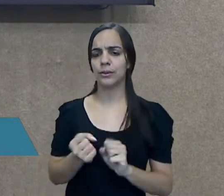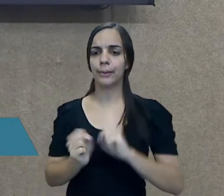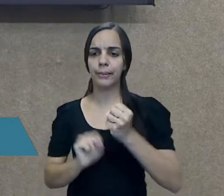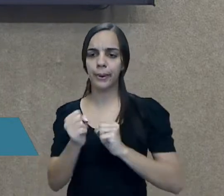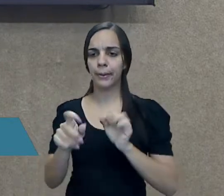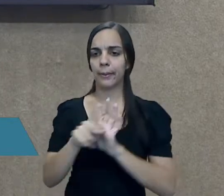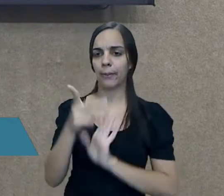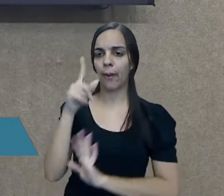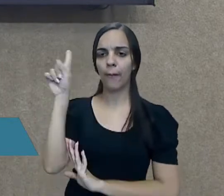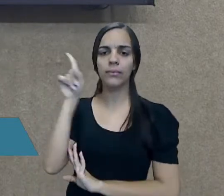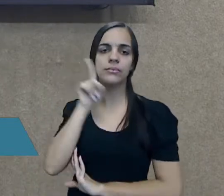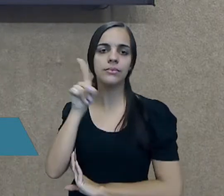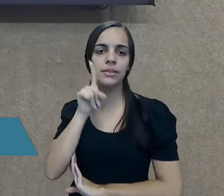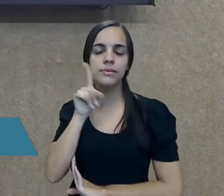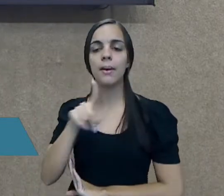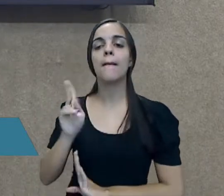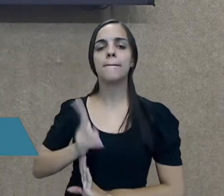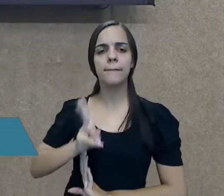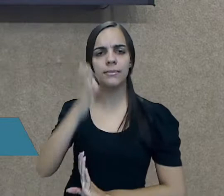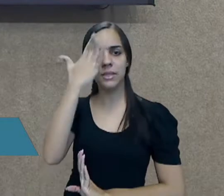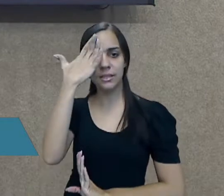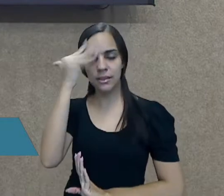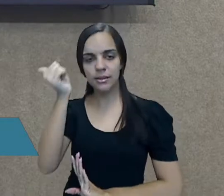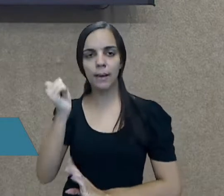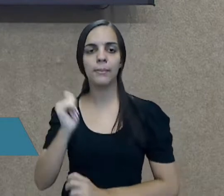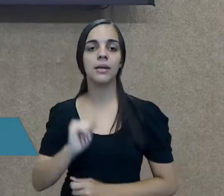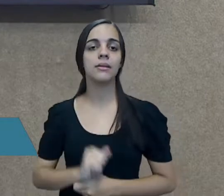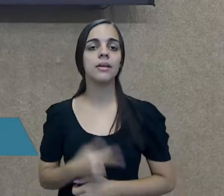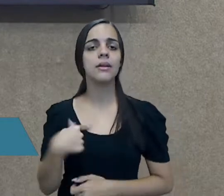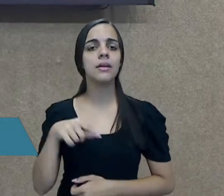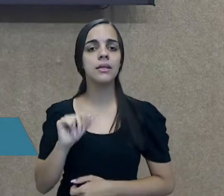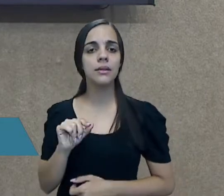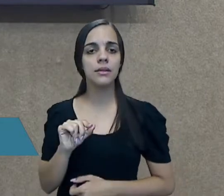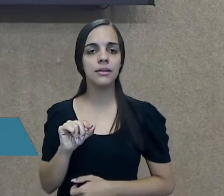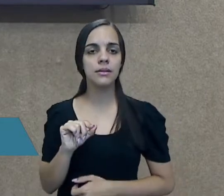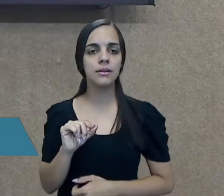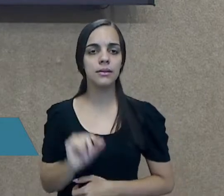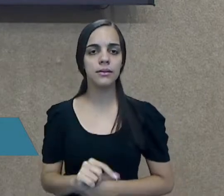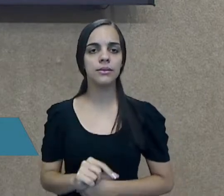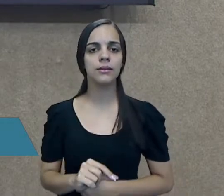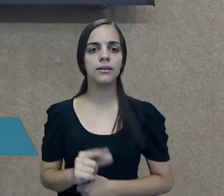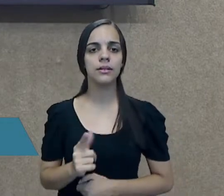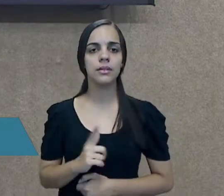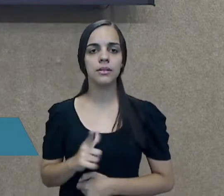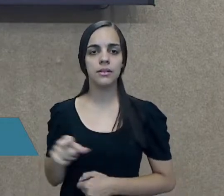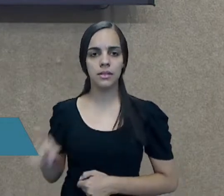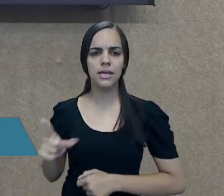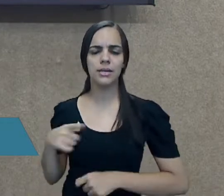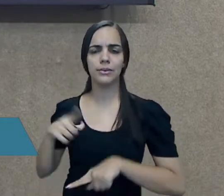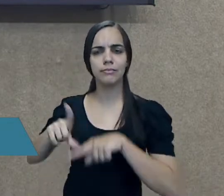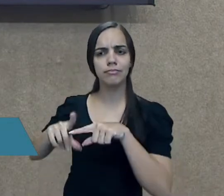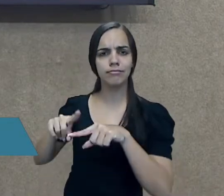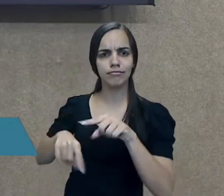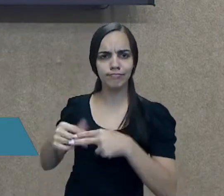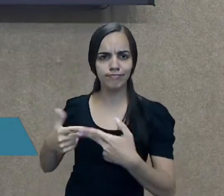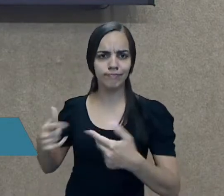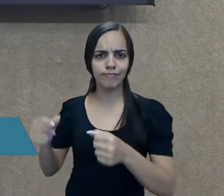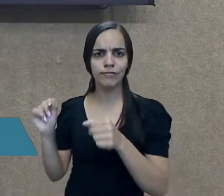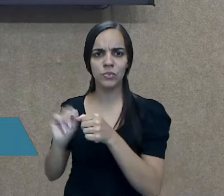Unidos. Mesmo sabendo que esse produto estadunidense